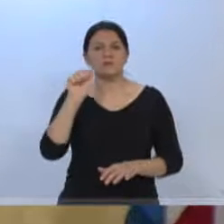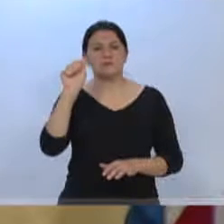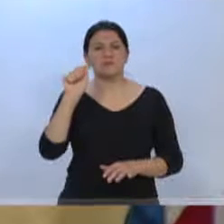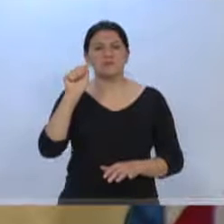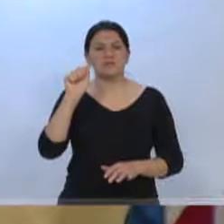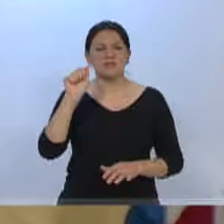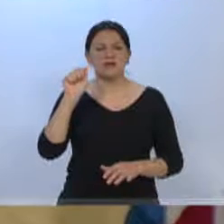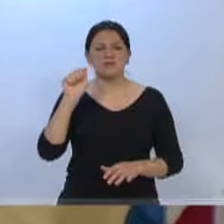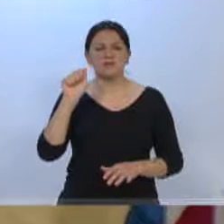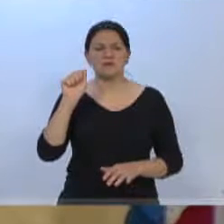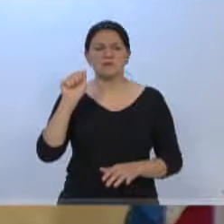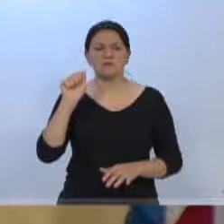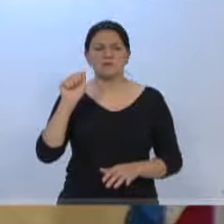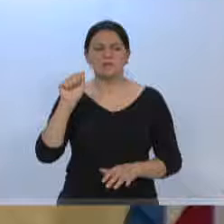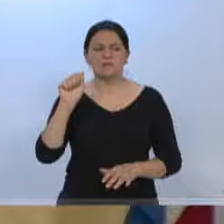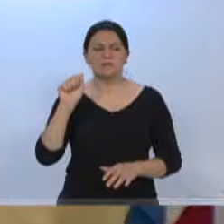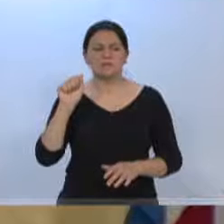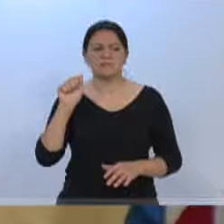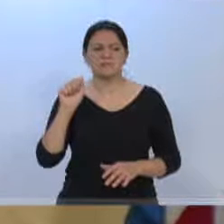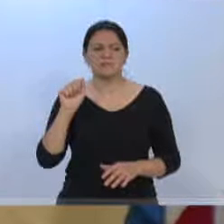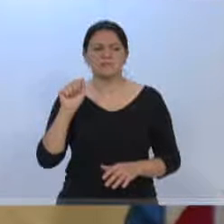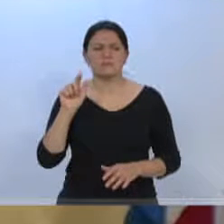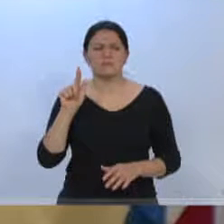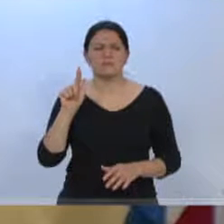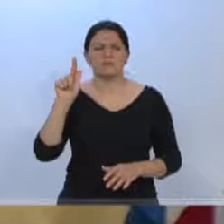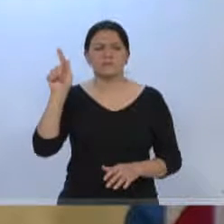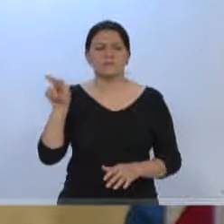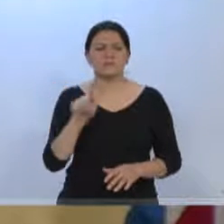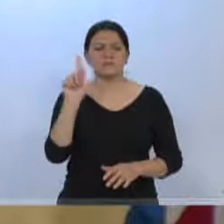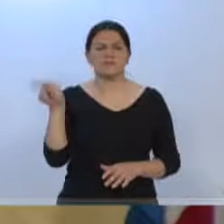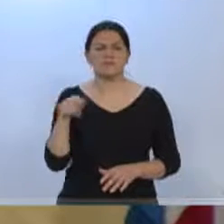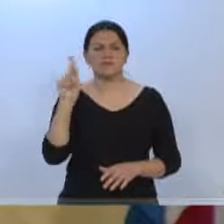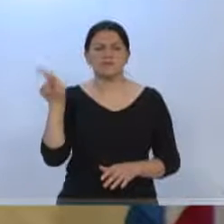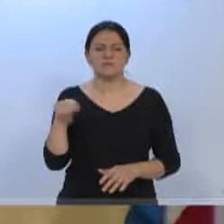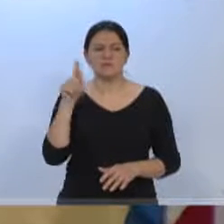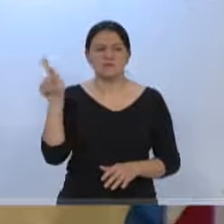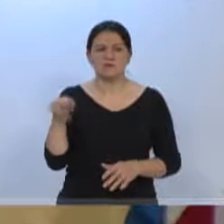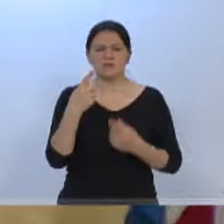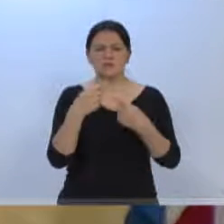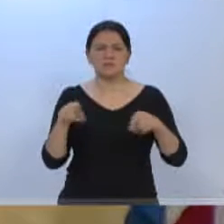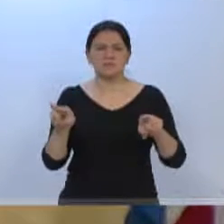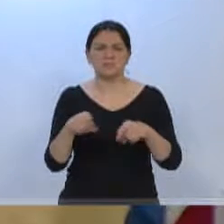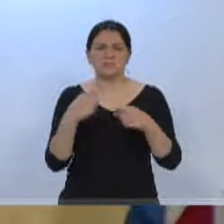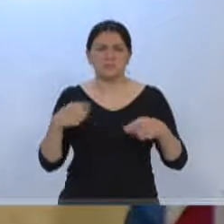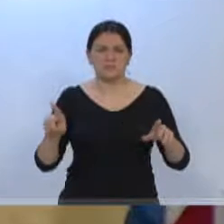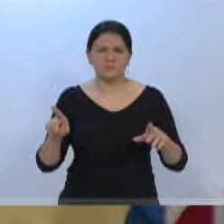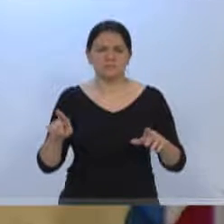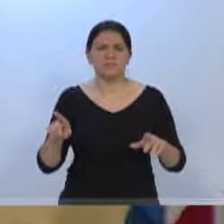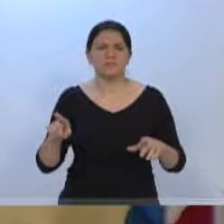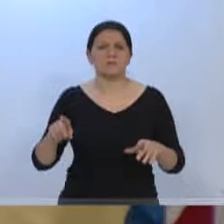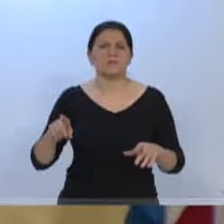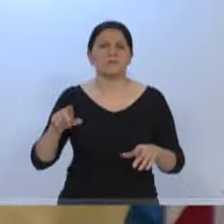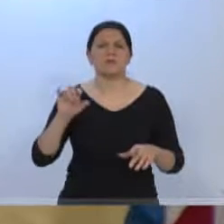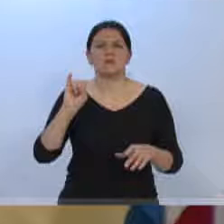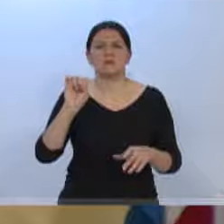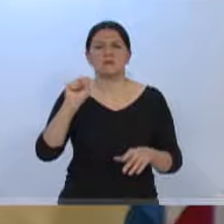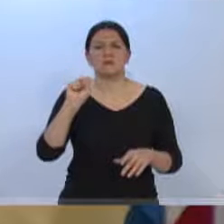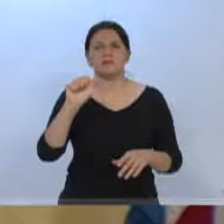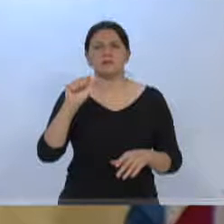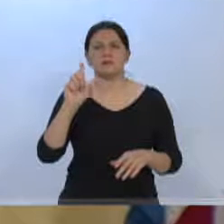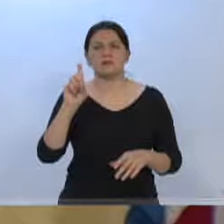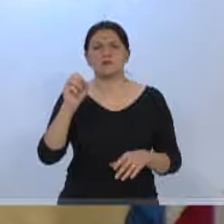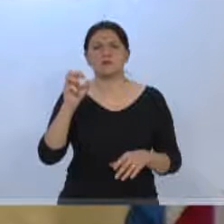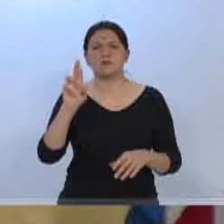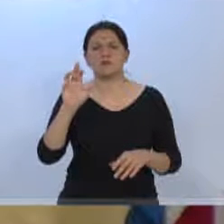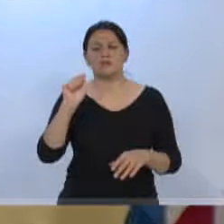de Blumenau, da GIBLU, que foram convocadas para representar a seleção brasileira da modalidade. As ginastas Isadora Beduski e Natália Metzner